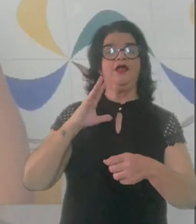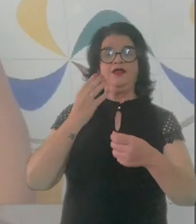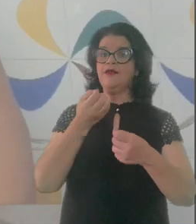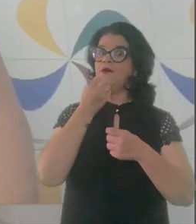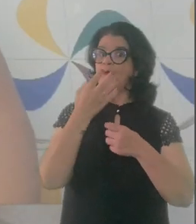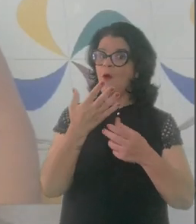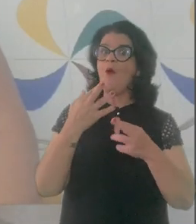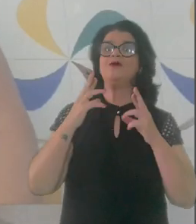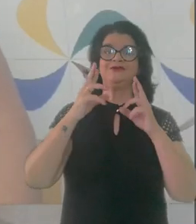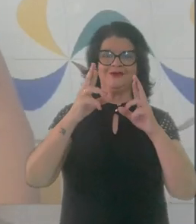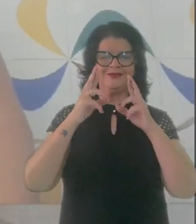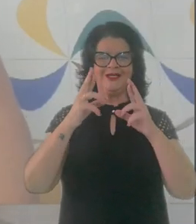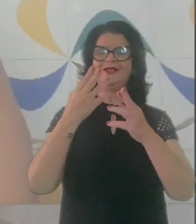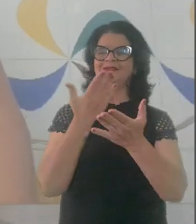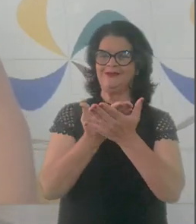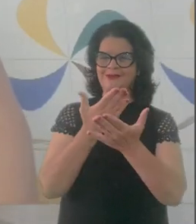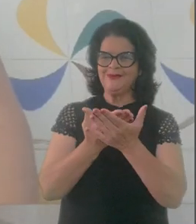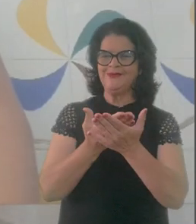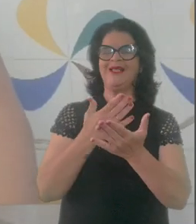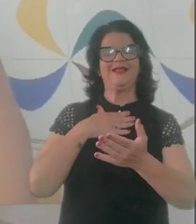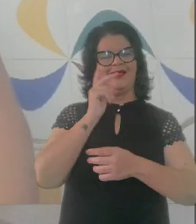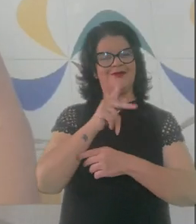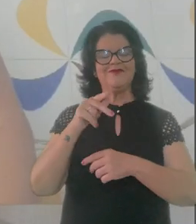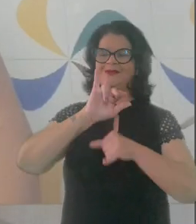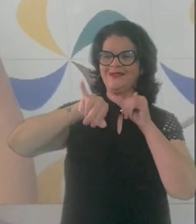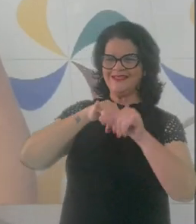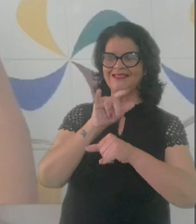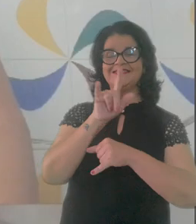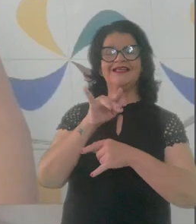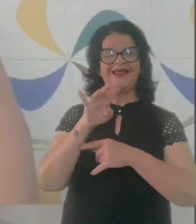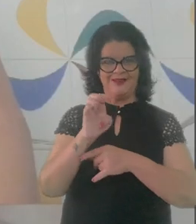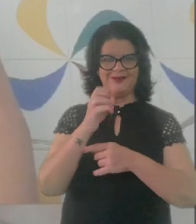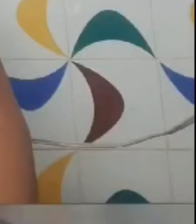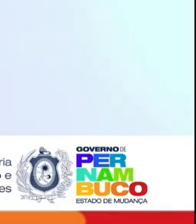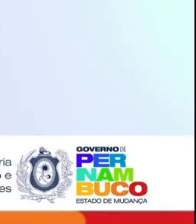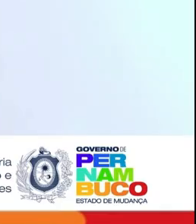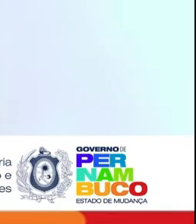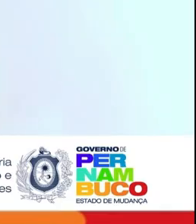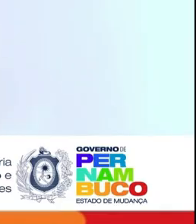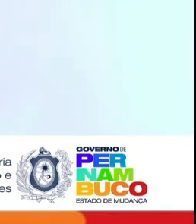voto de bons estudos da formadora de química, Zenaide.